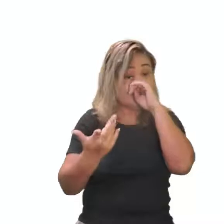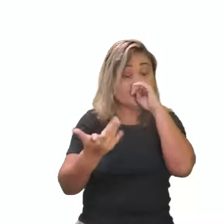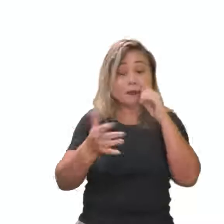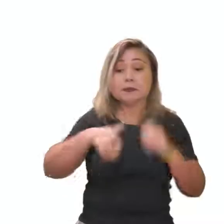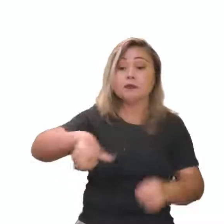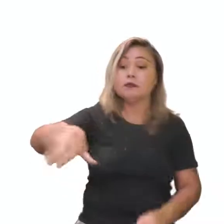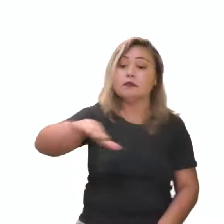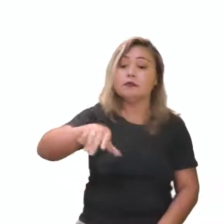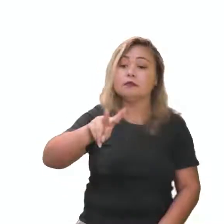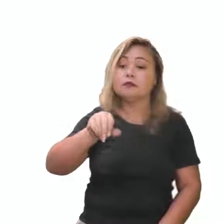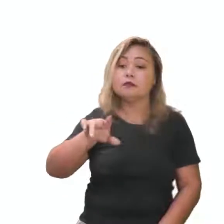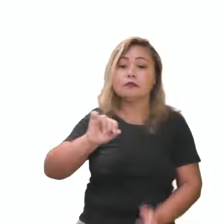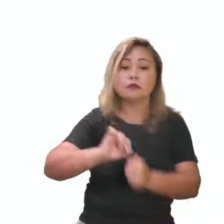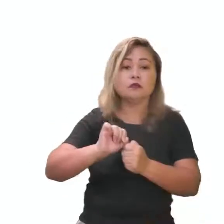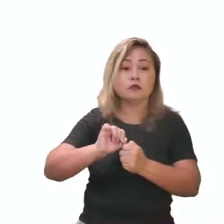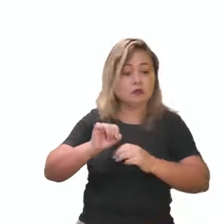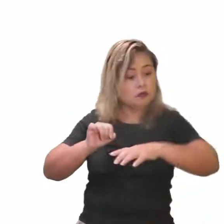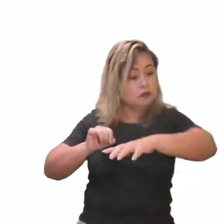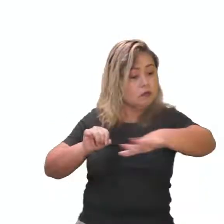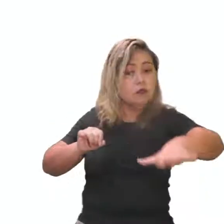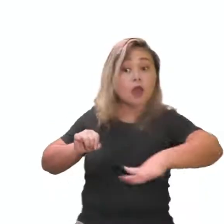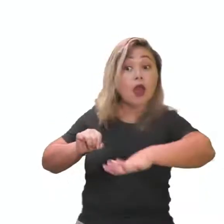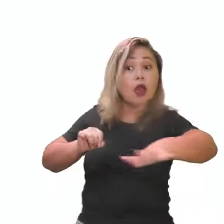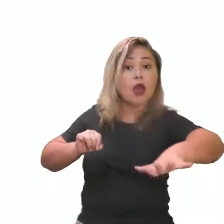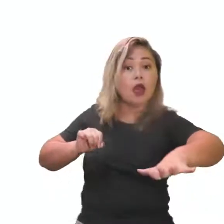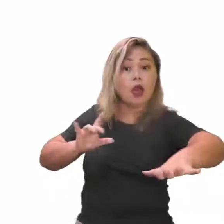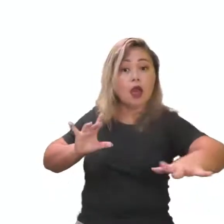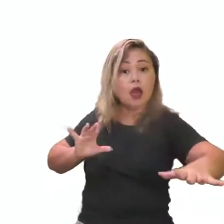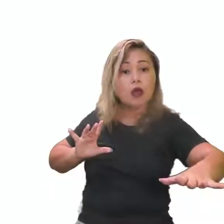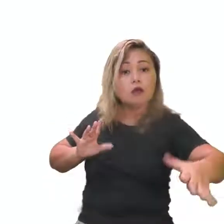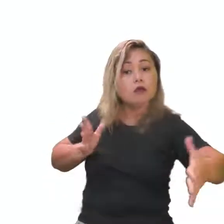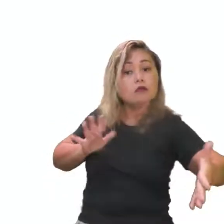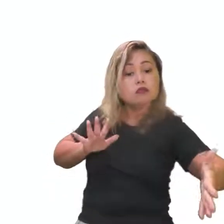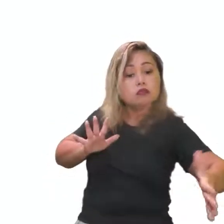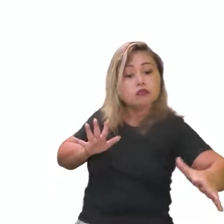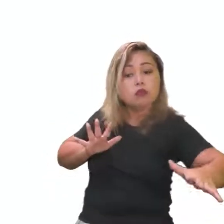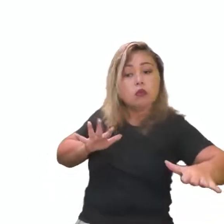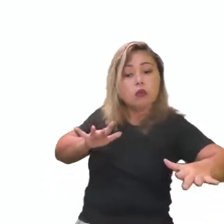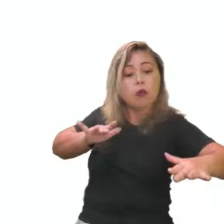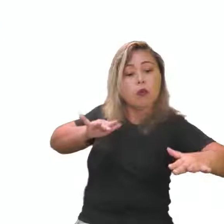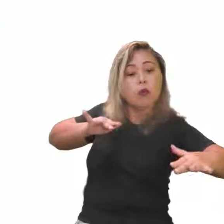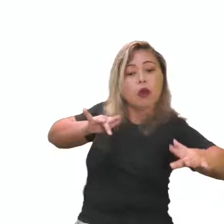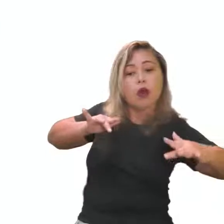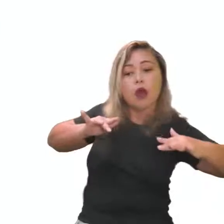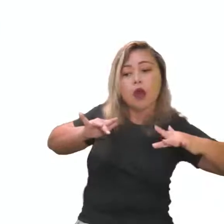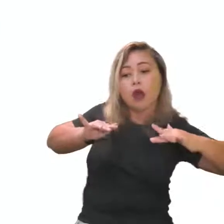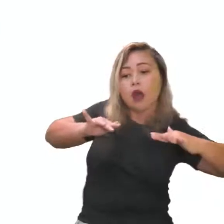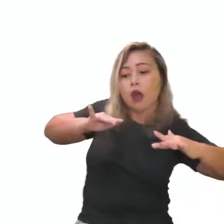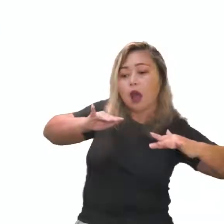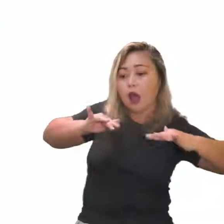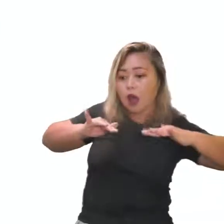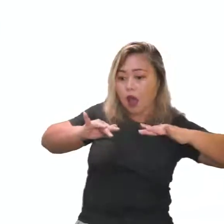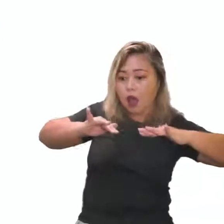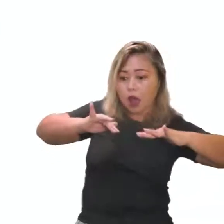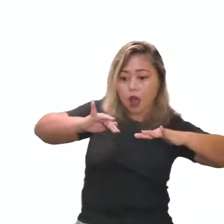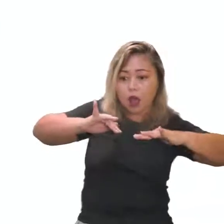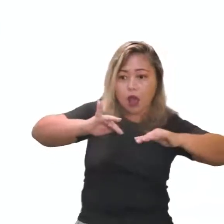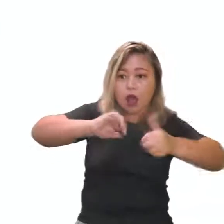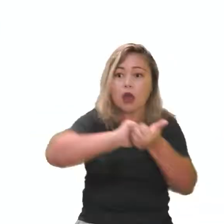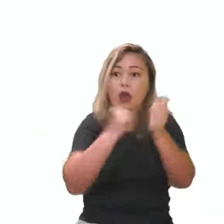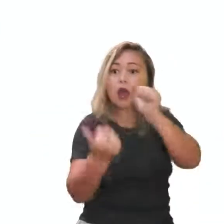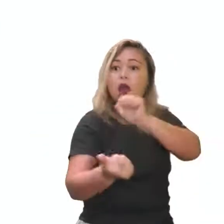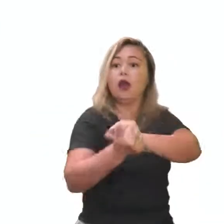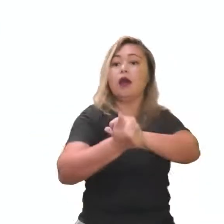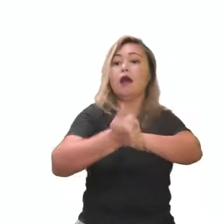Entre os seres vivos e o meio em que vivem, há um ajuste, uma harmonia fundamental para a sobrevivência.